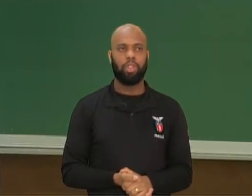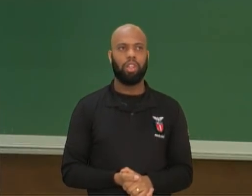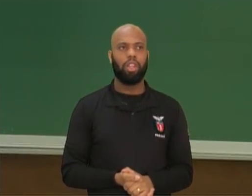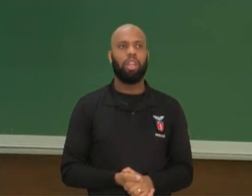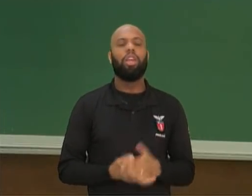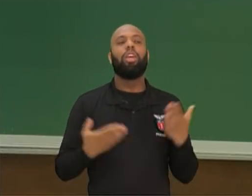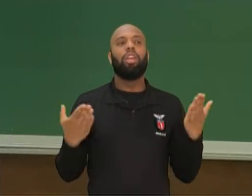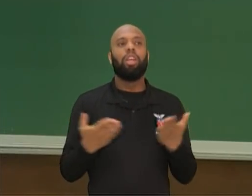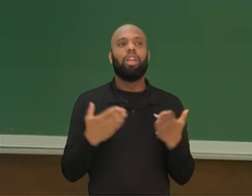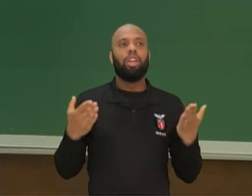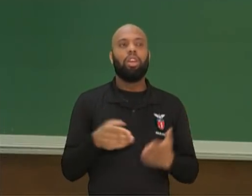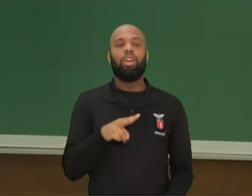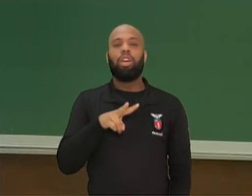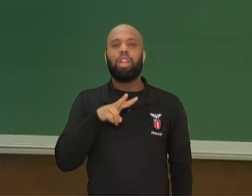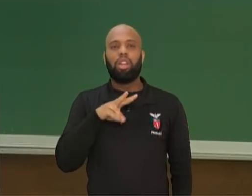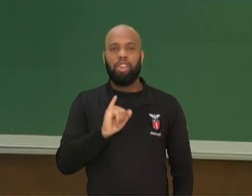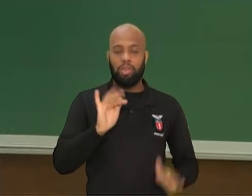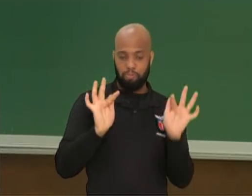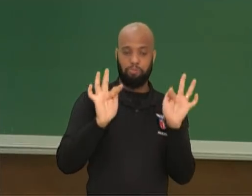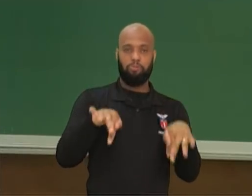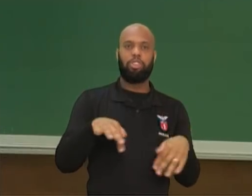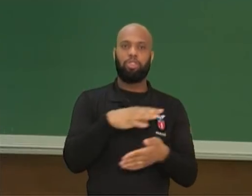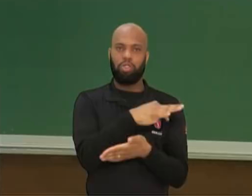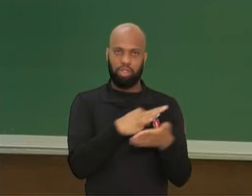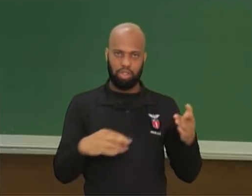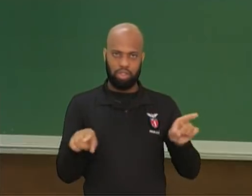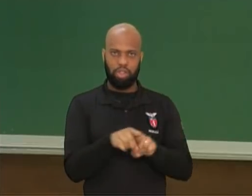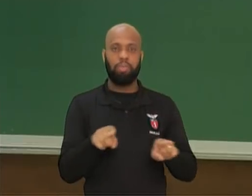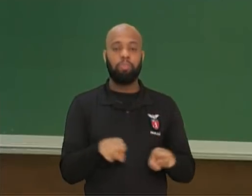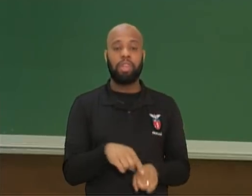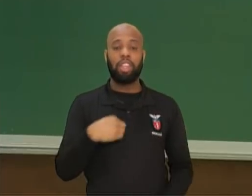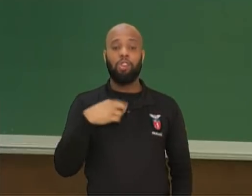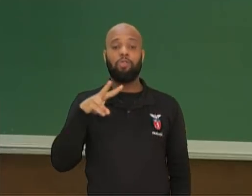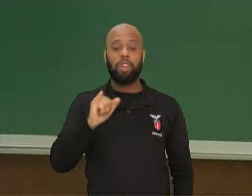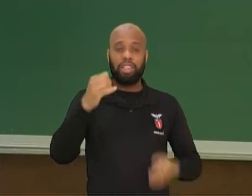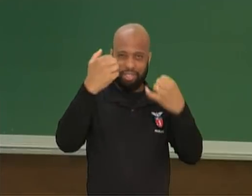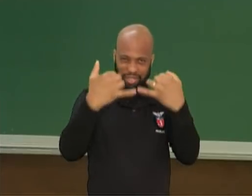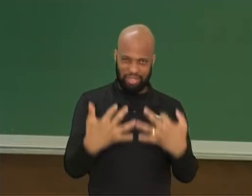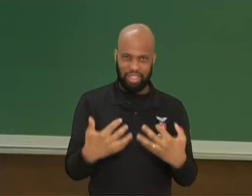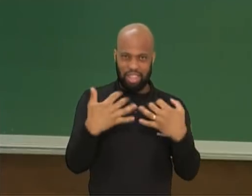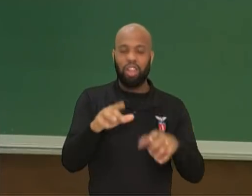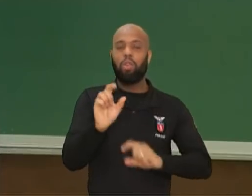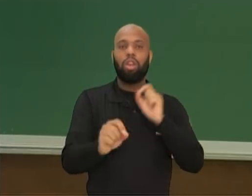Nós vamos para a finalização desse texto e eu vou explicar para vocês